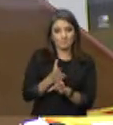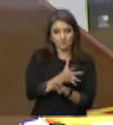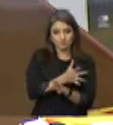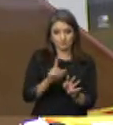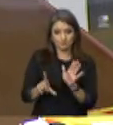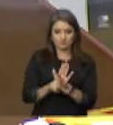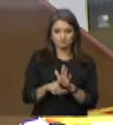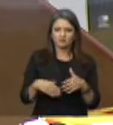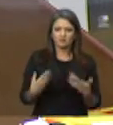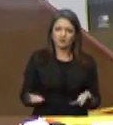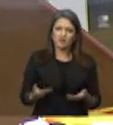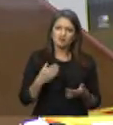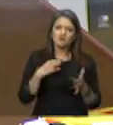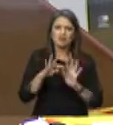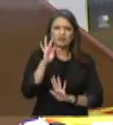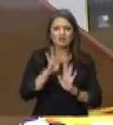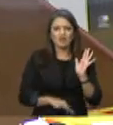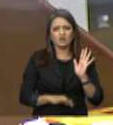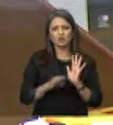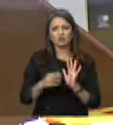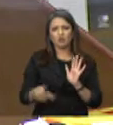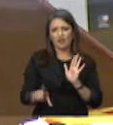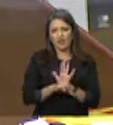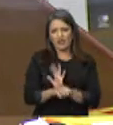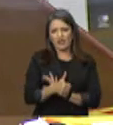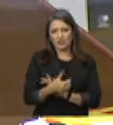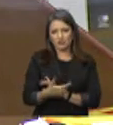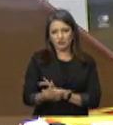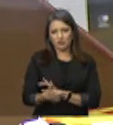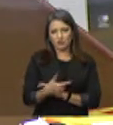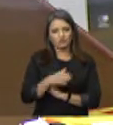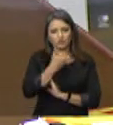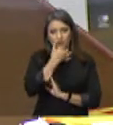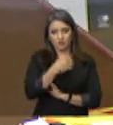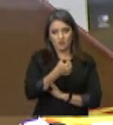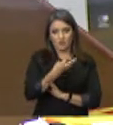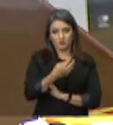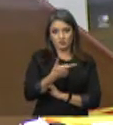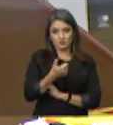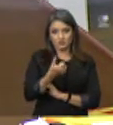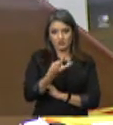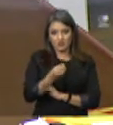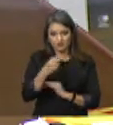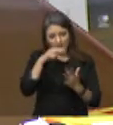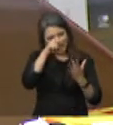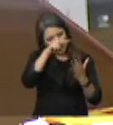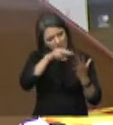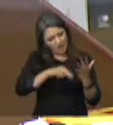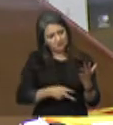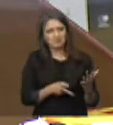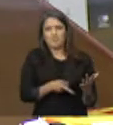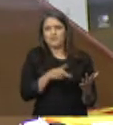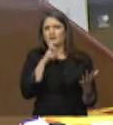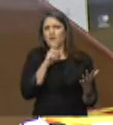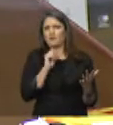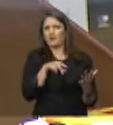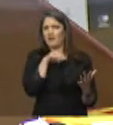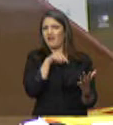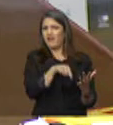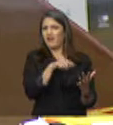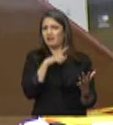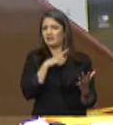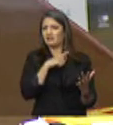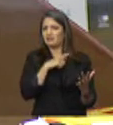creio que da simples leitura do texto da Lei 14230 não pode restar nenhuma dúvida de que é do interesse do